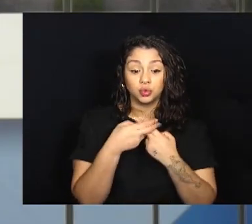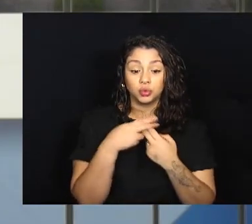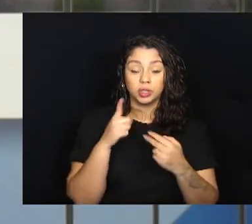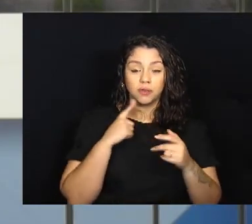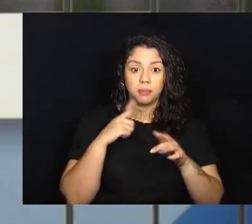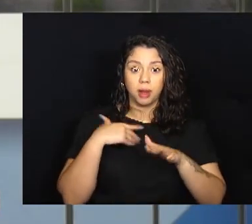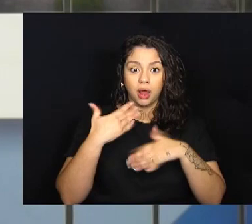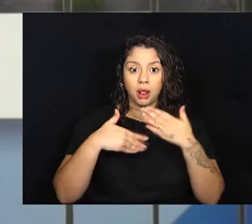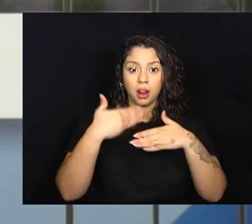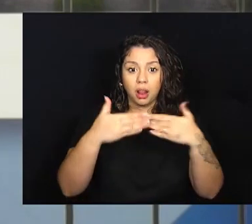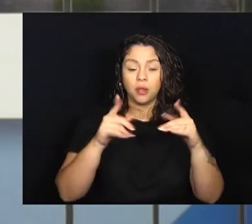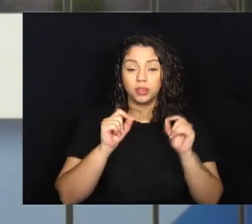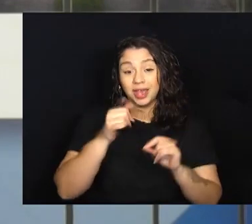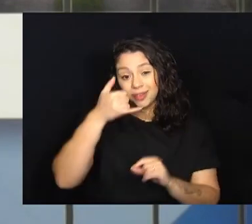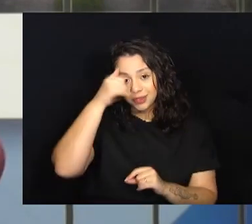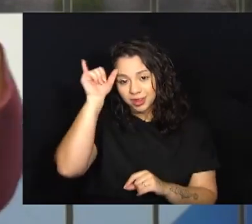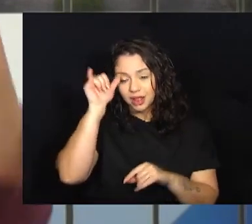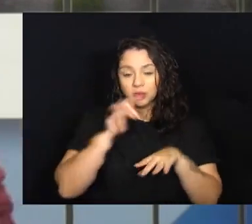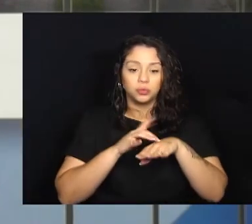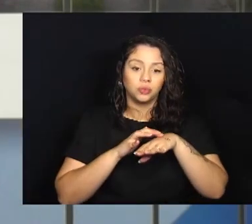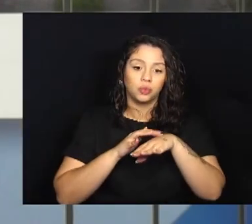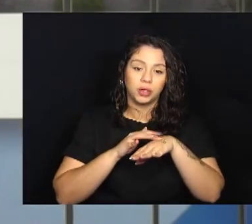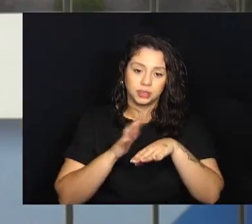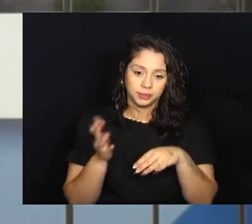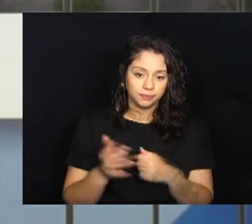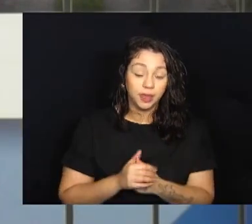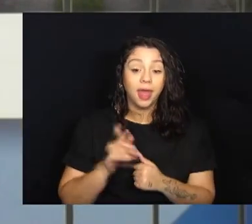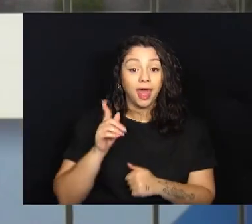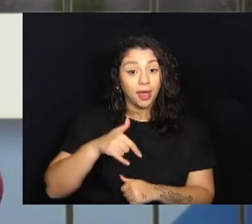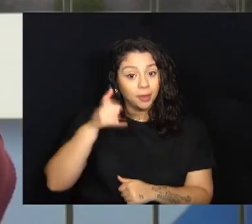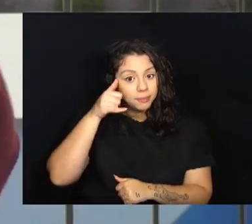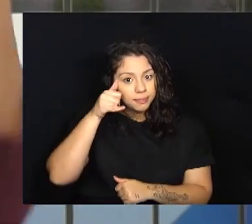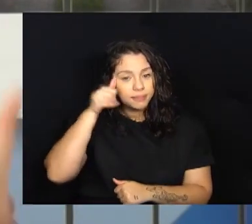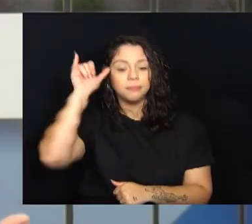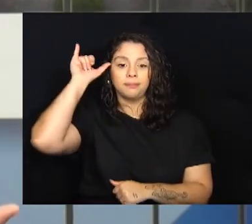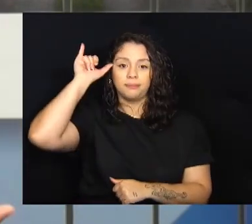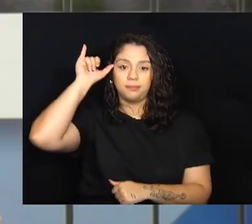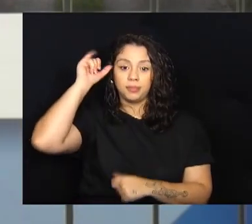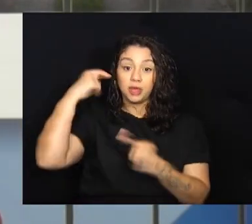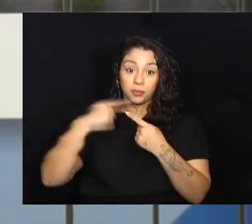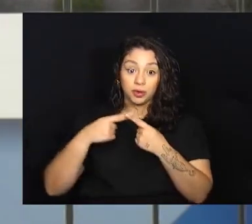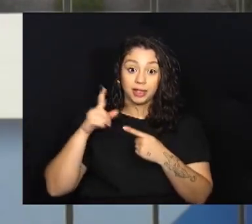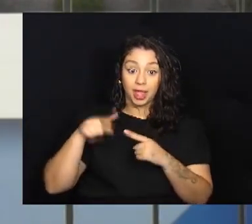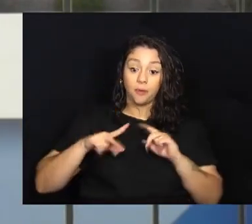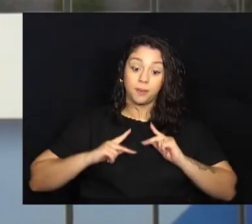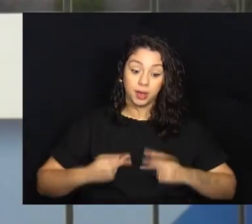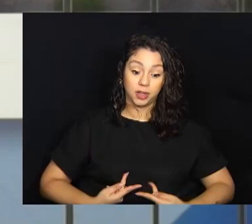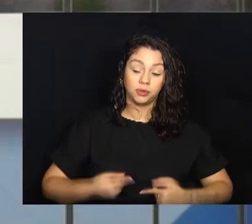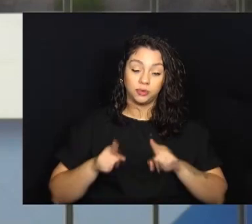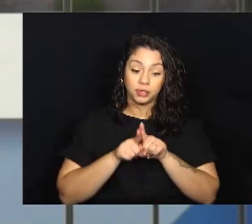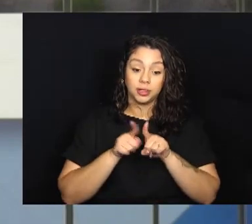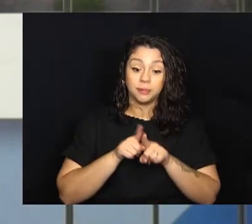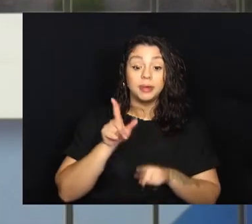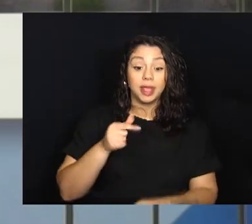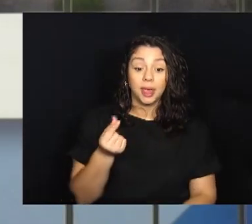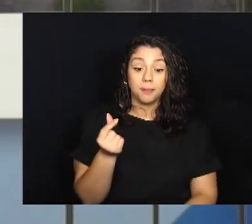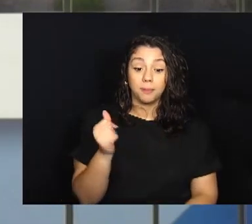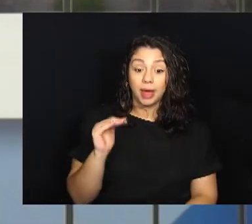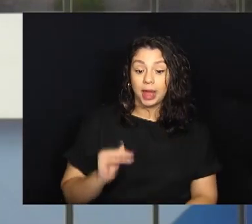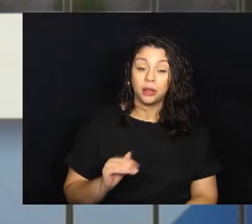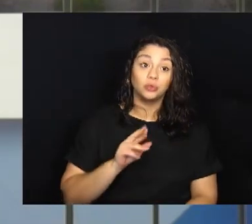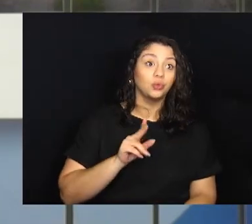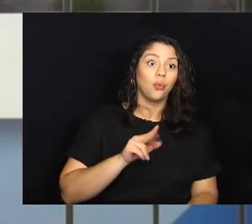foi evitar o adoecimento, fazer a prevenção, porque isso é mais humano, mais barato, e não curar a doença. Na medida